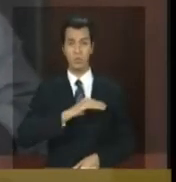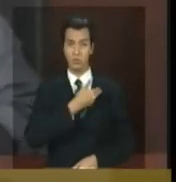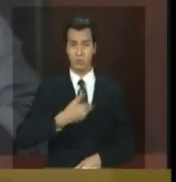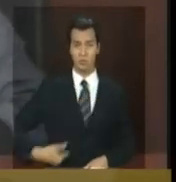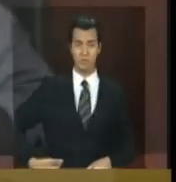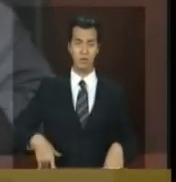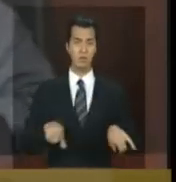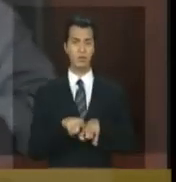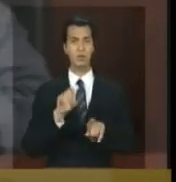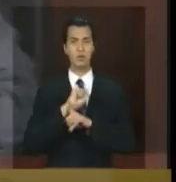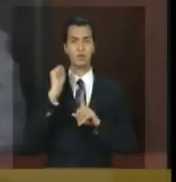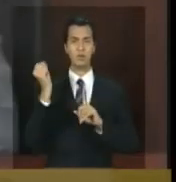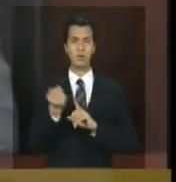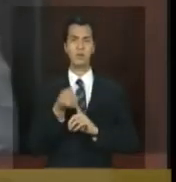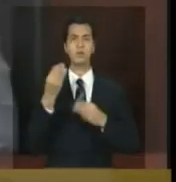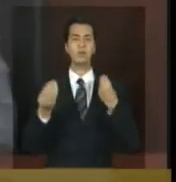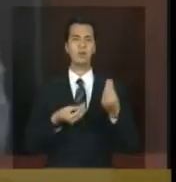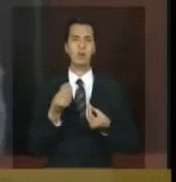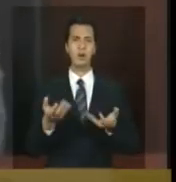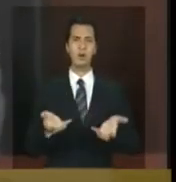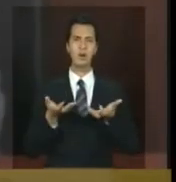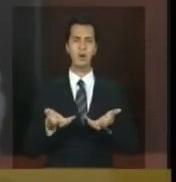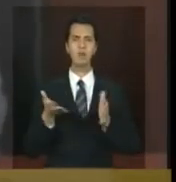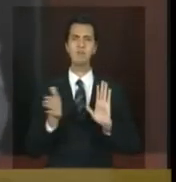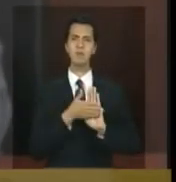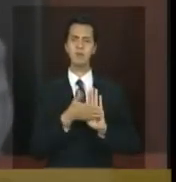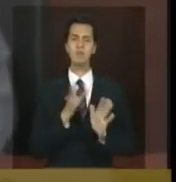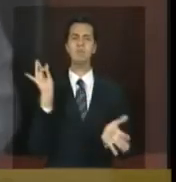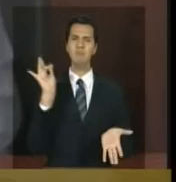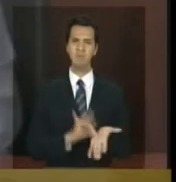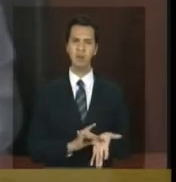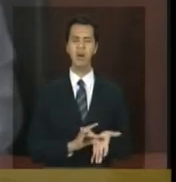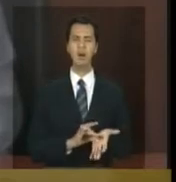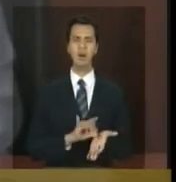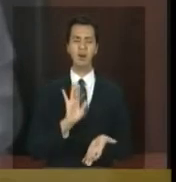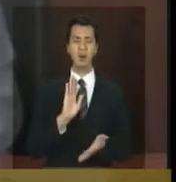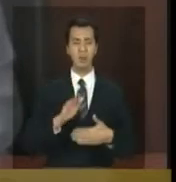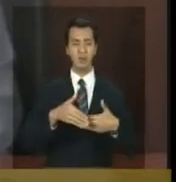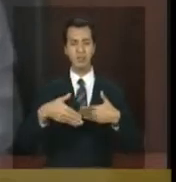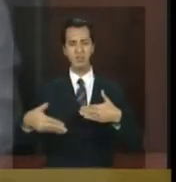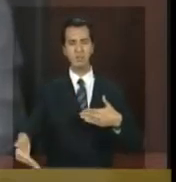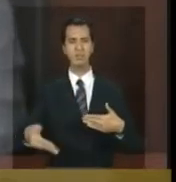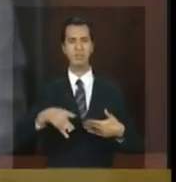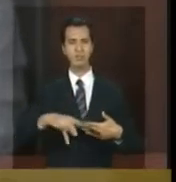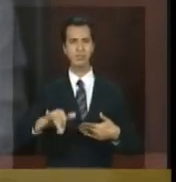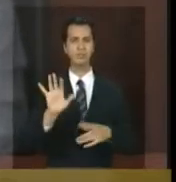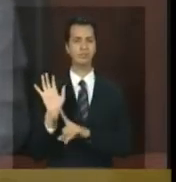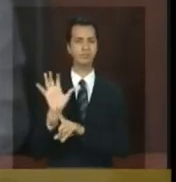enquanto sociedades, com resultados ou com propostas concretas que vão, de fato, modelar,